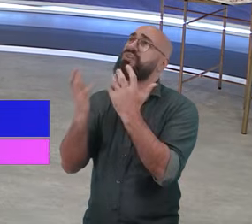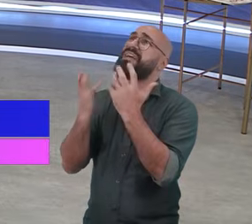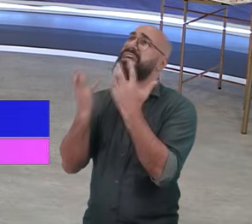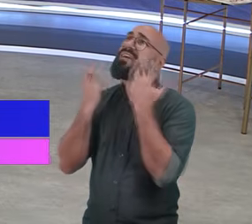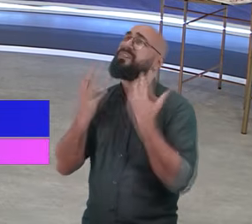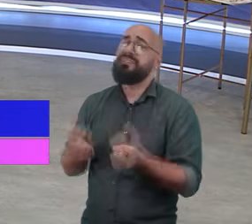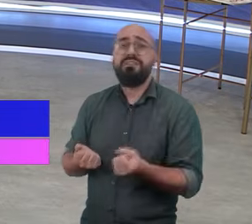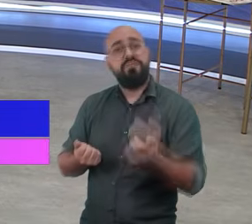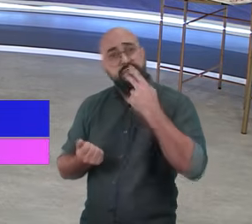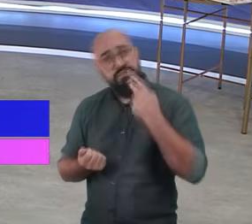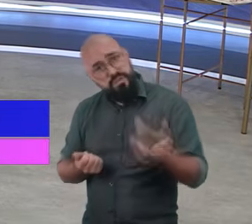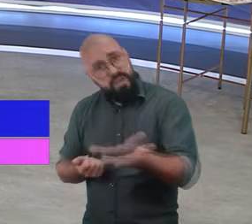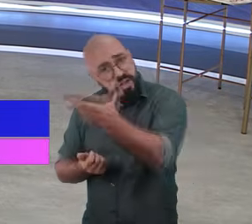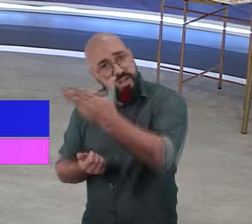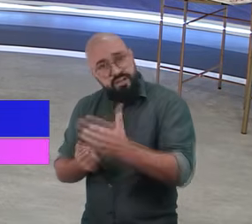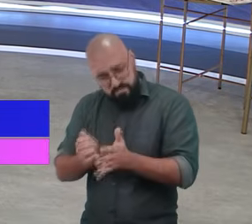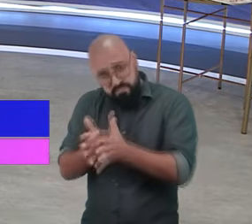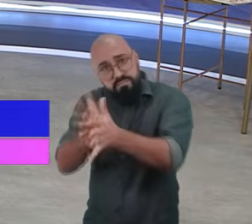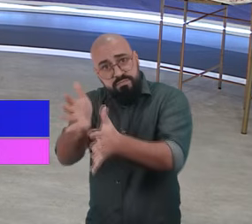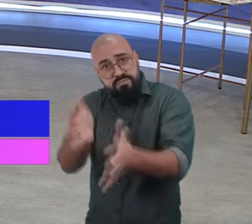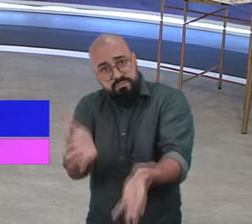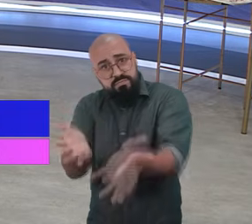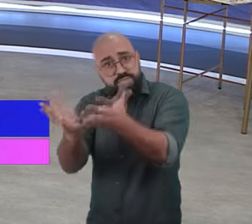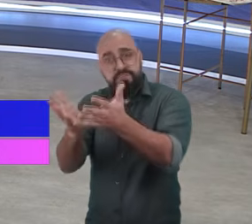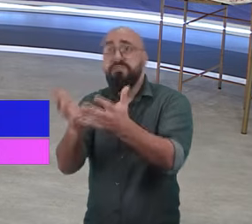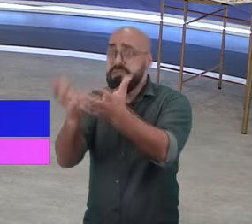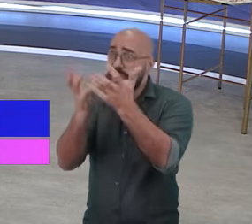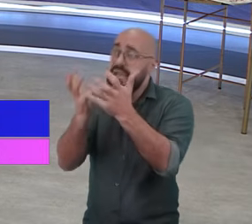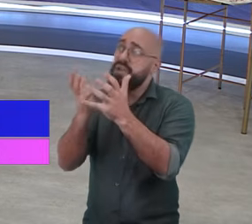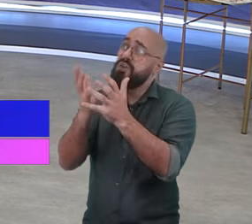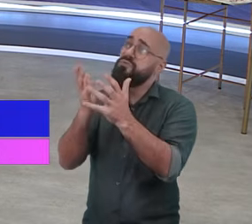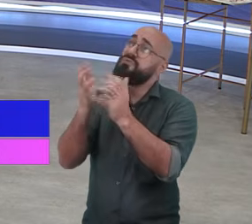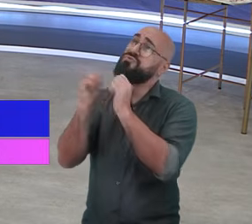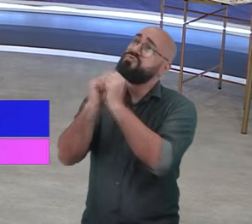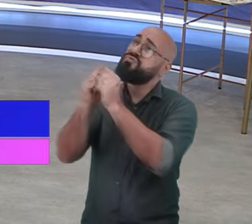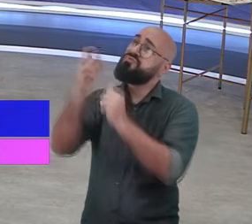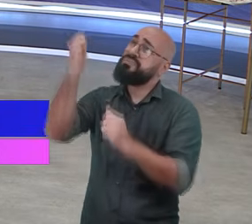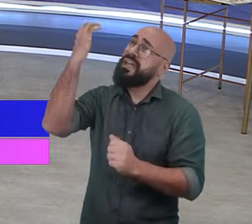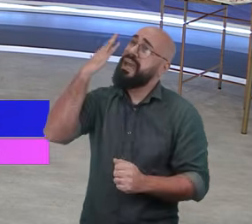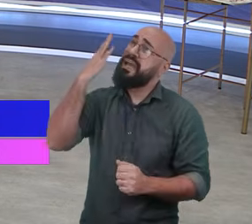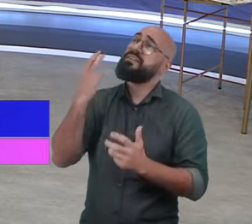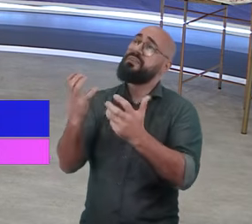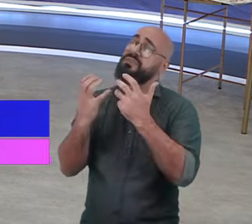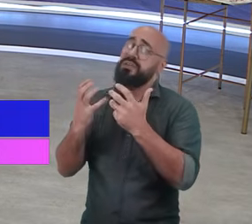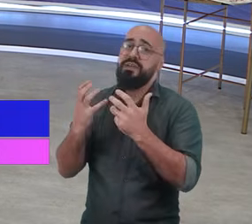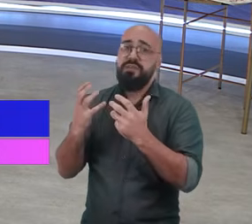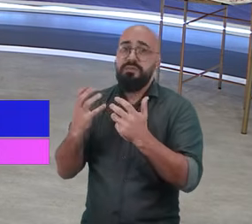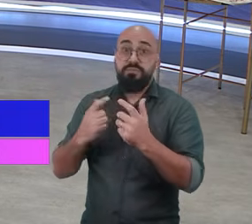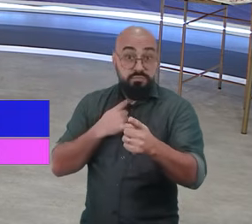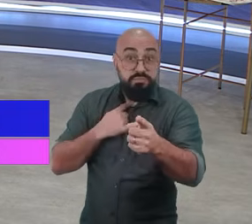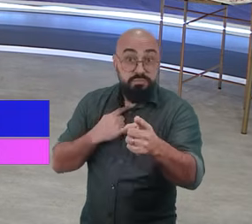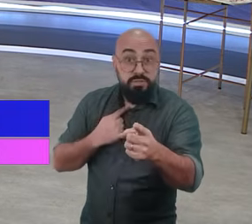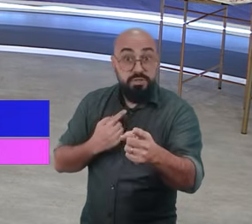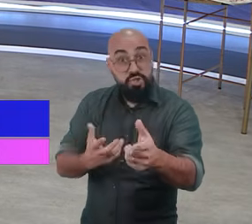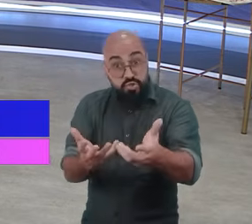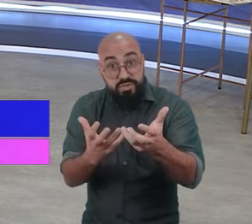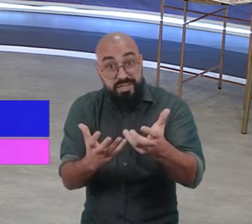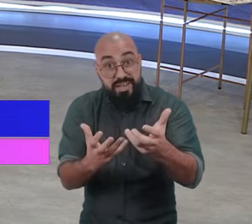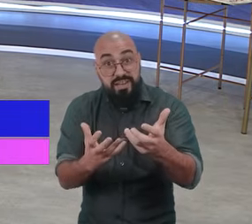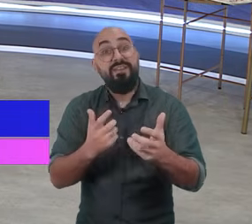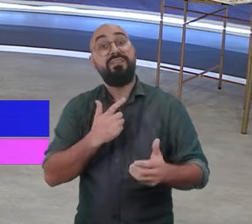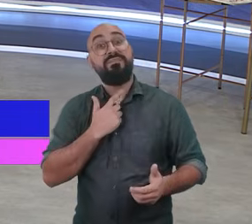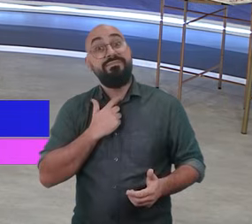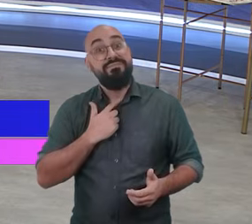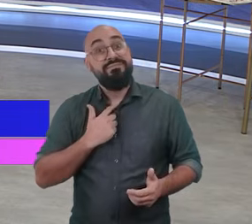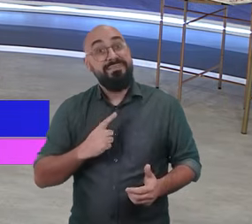quero pertencer ao Senhor, eu quero estar ao teu lado, eu quero viver debaixo da tua graça. Se é esse o seu desejo, se é essa a